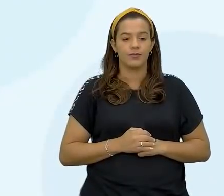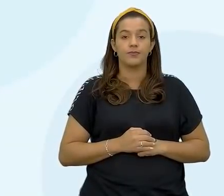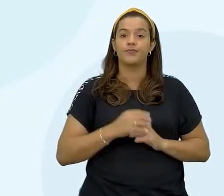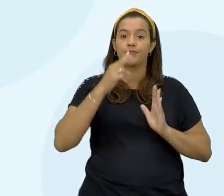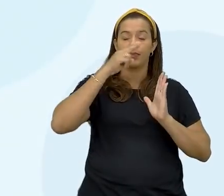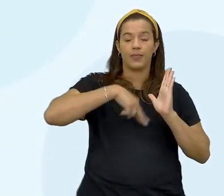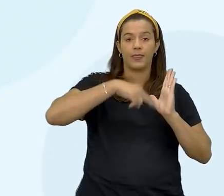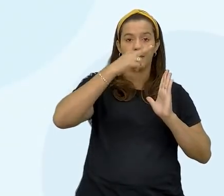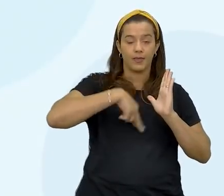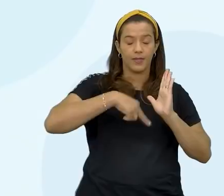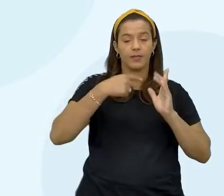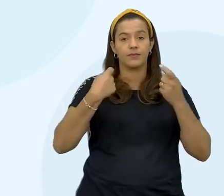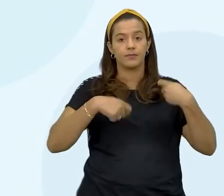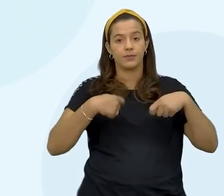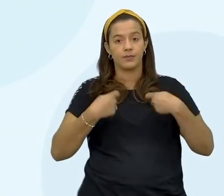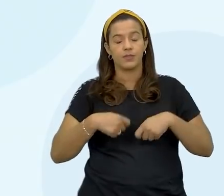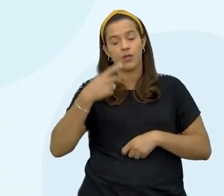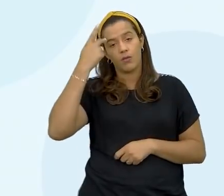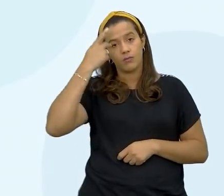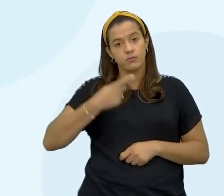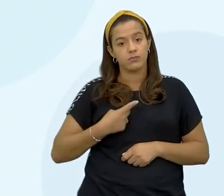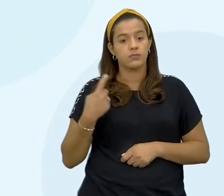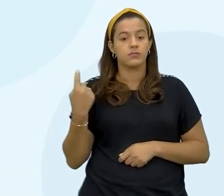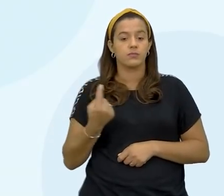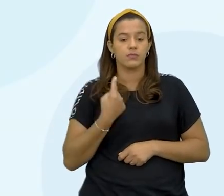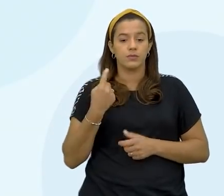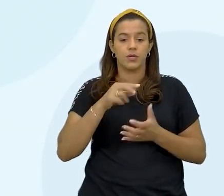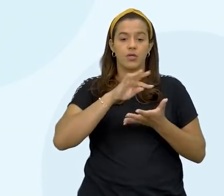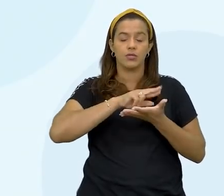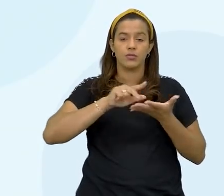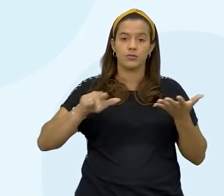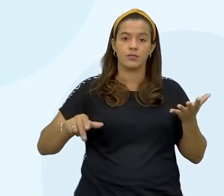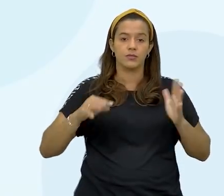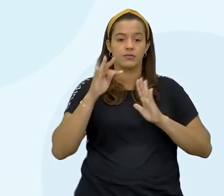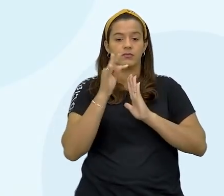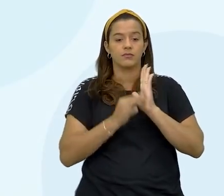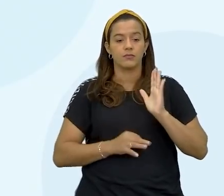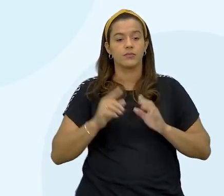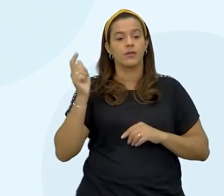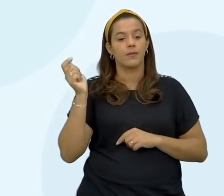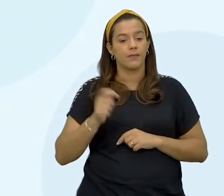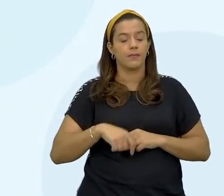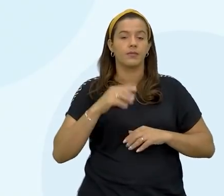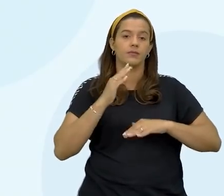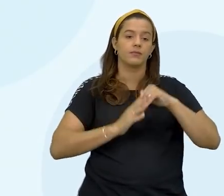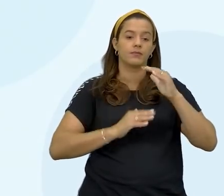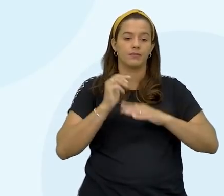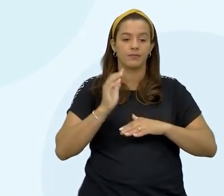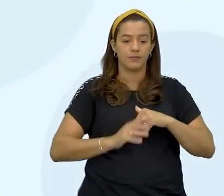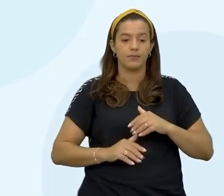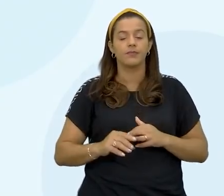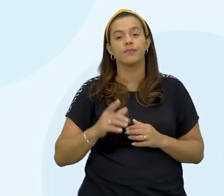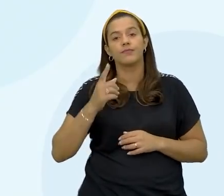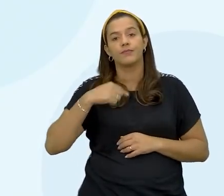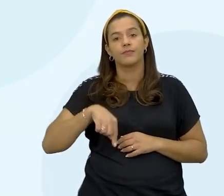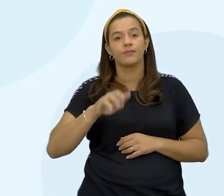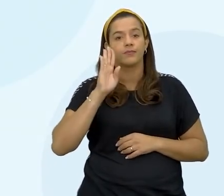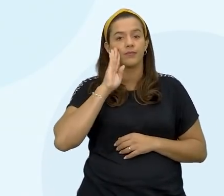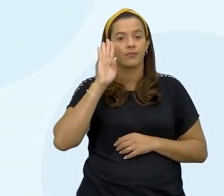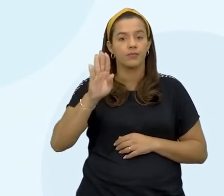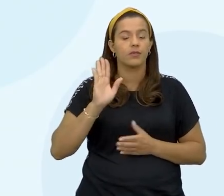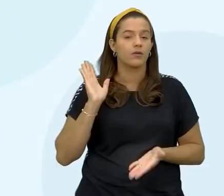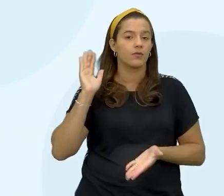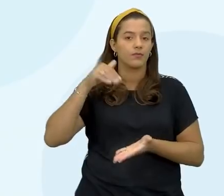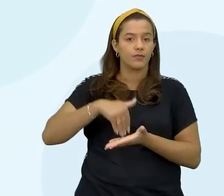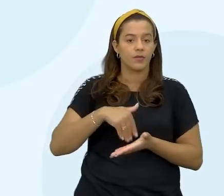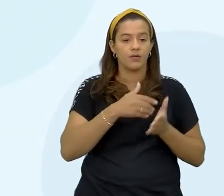Ler de modo autônomo textos de gêneros variados. Mais uma habilidade aí. Principalmente ao final